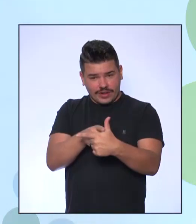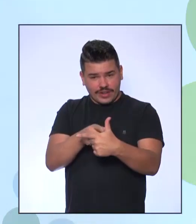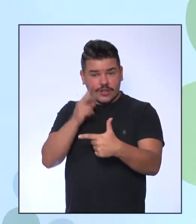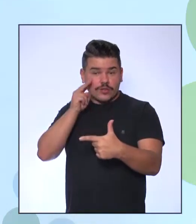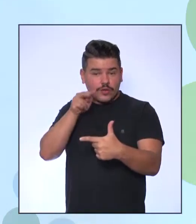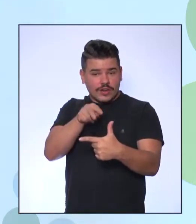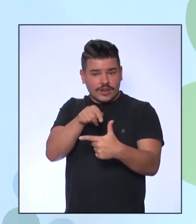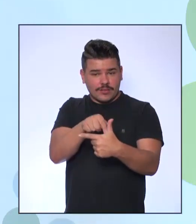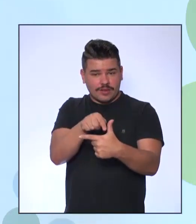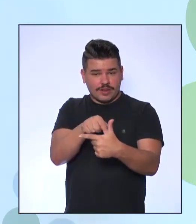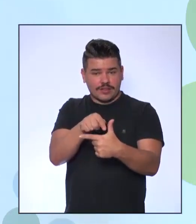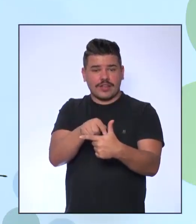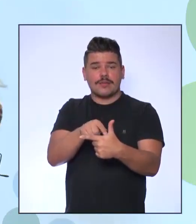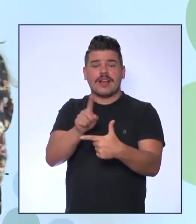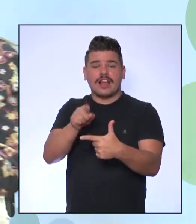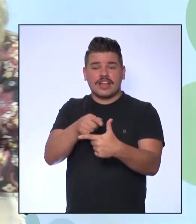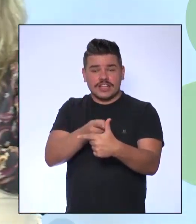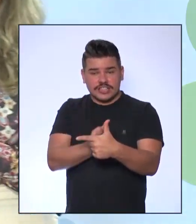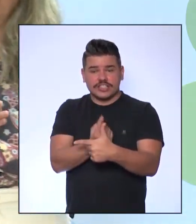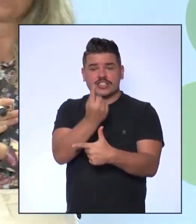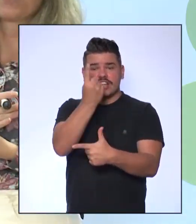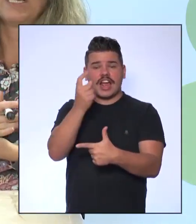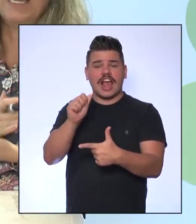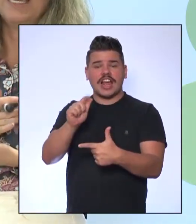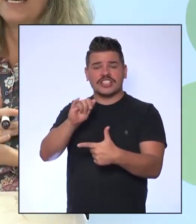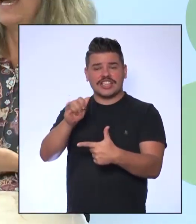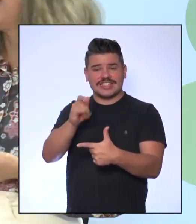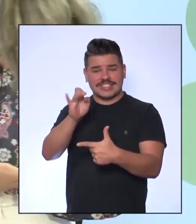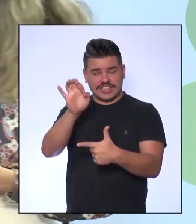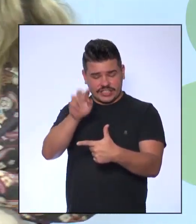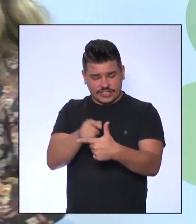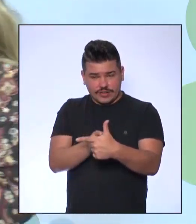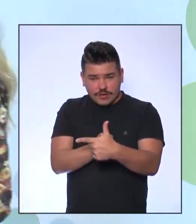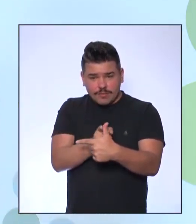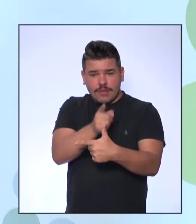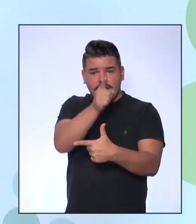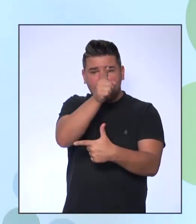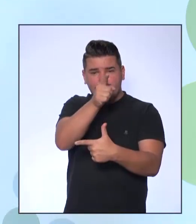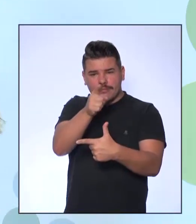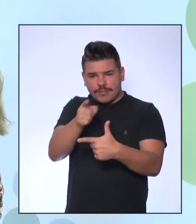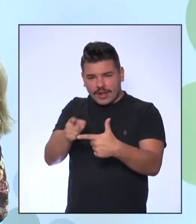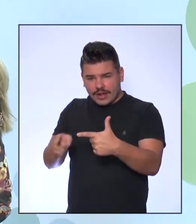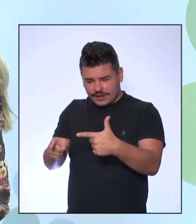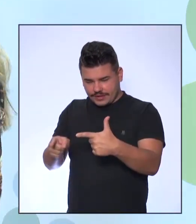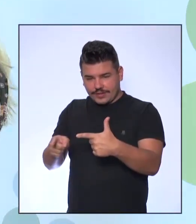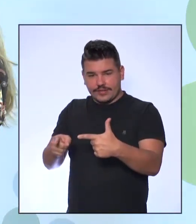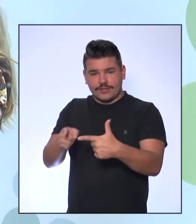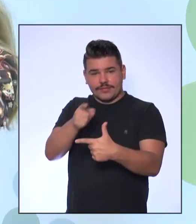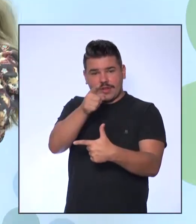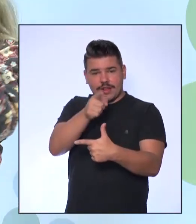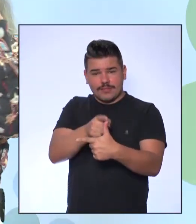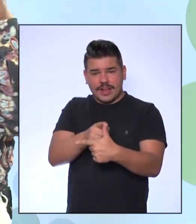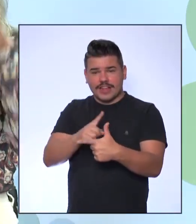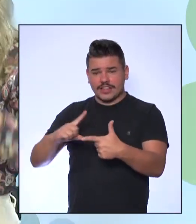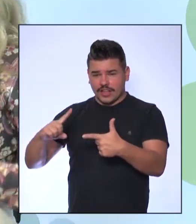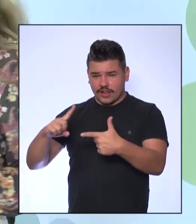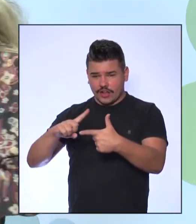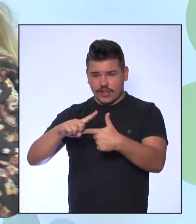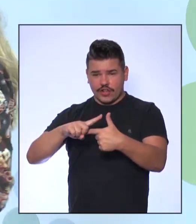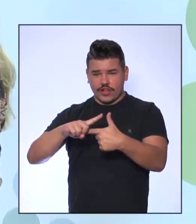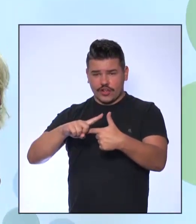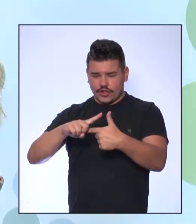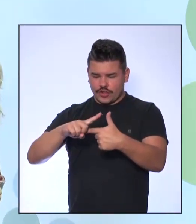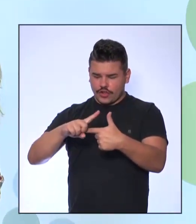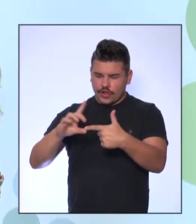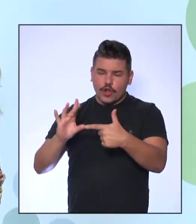adjacente, a palavra adjacente quer dizer ao lado, né? Ela está grudado, digamos assim, vou colocar esse